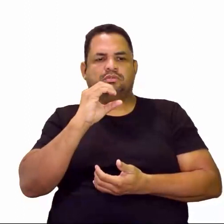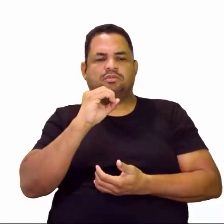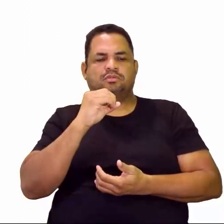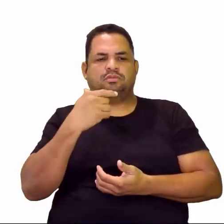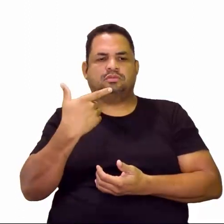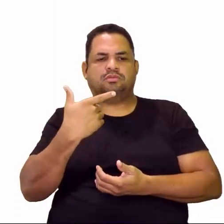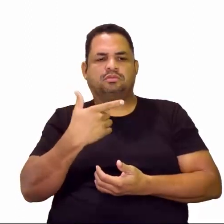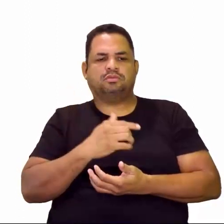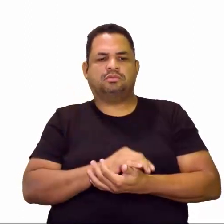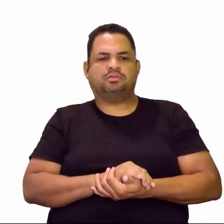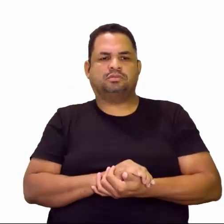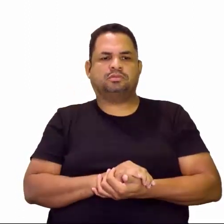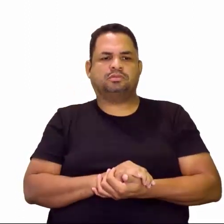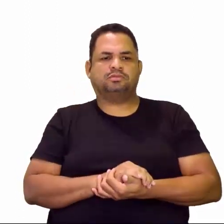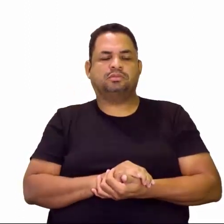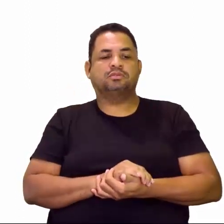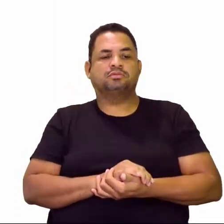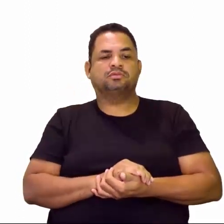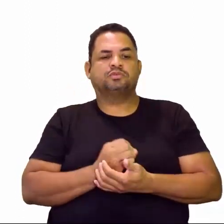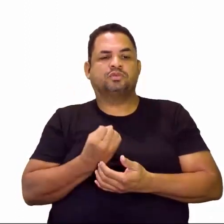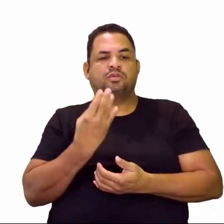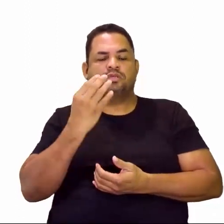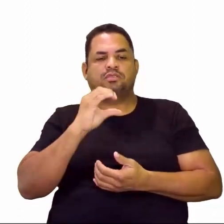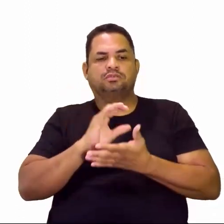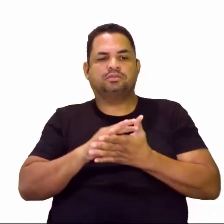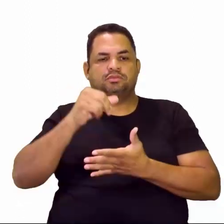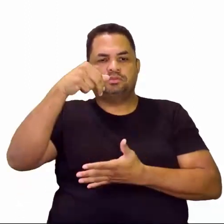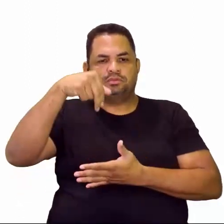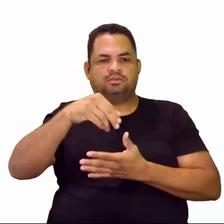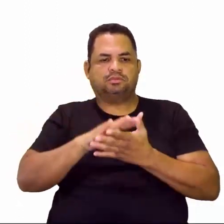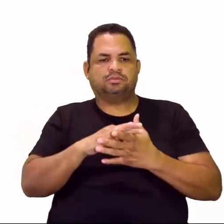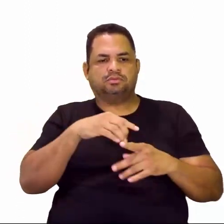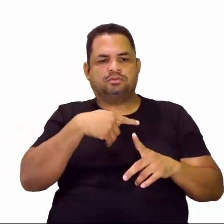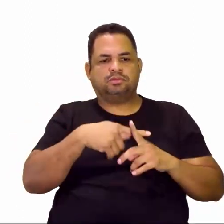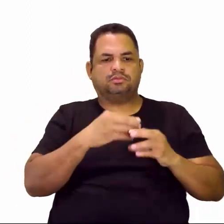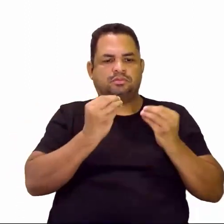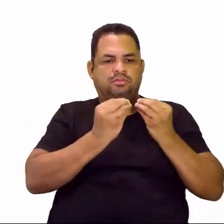aí uma molécula integral do gás nitrogênio com molécula